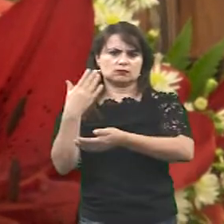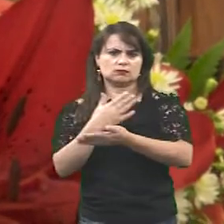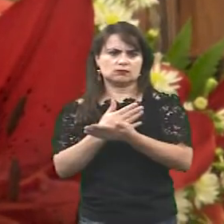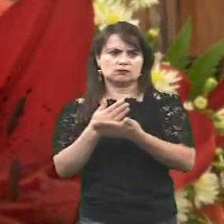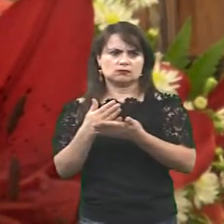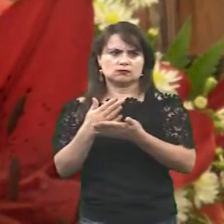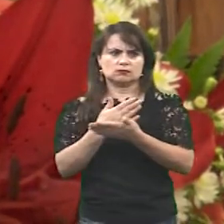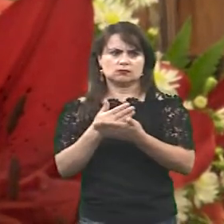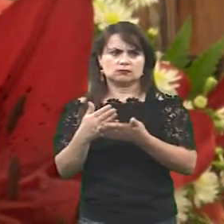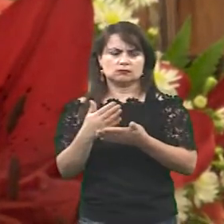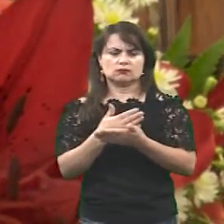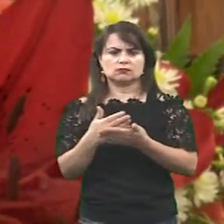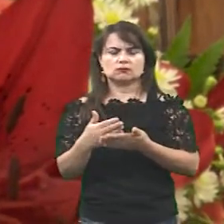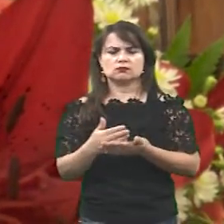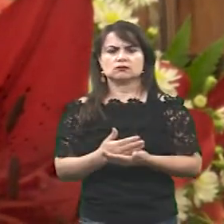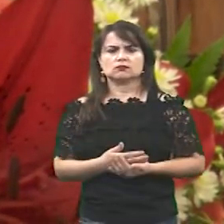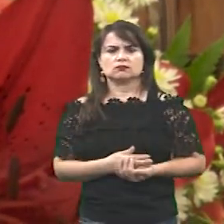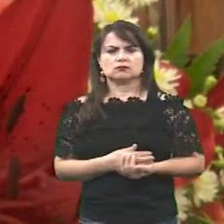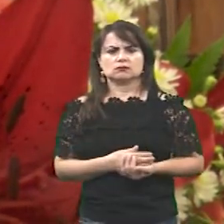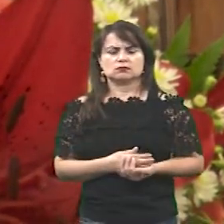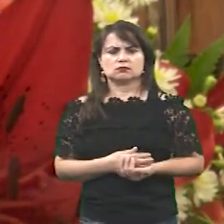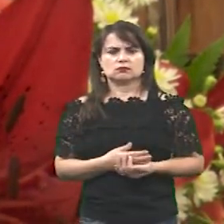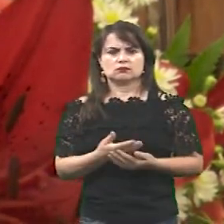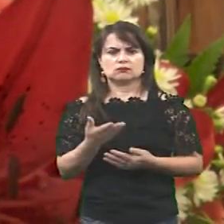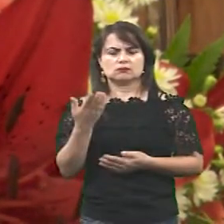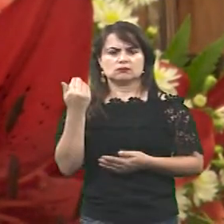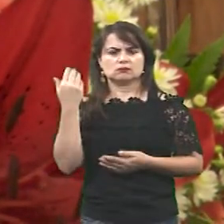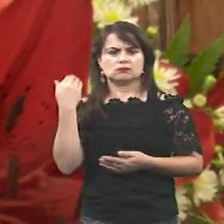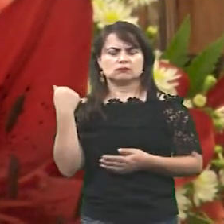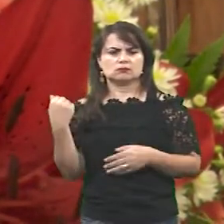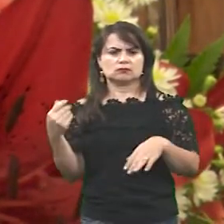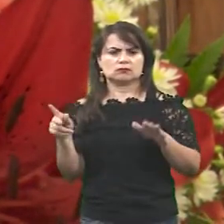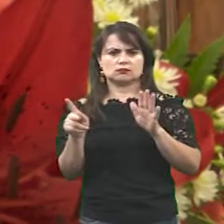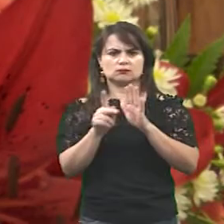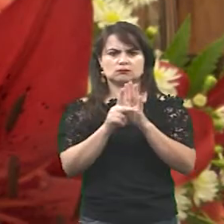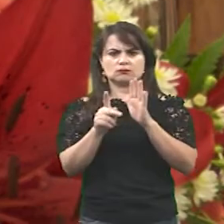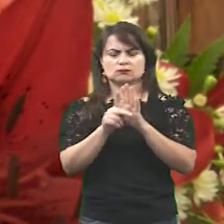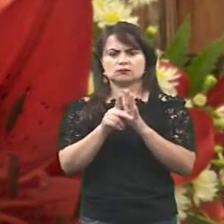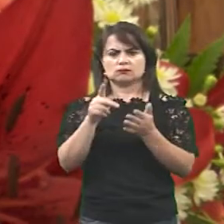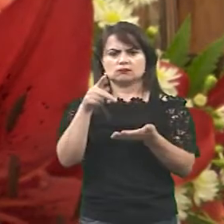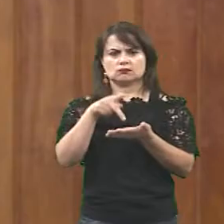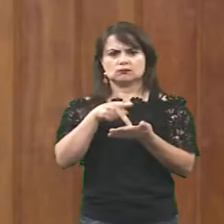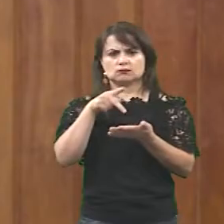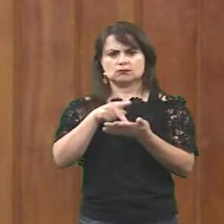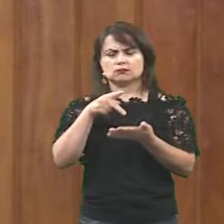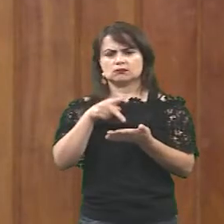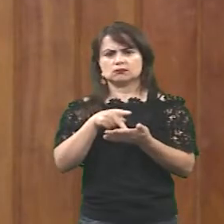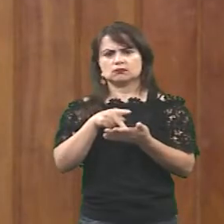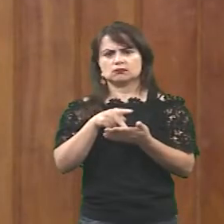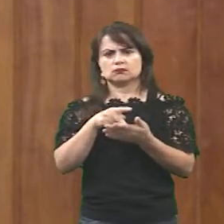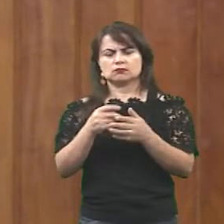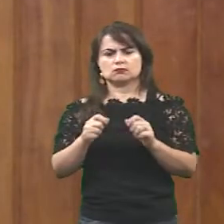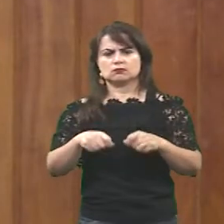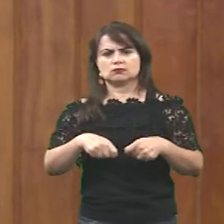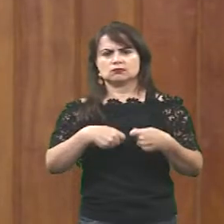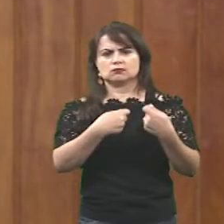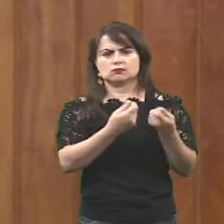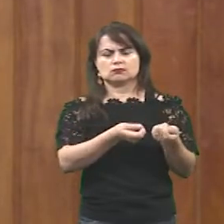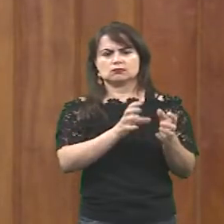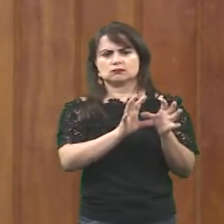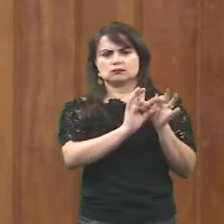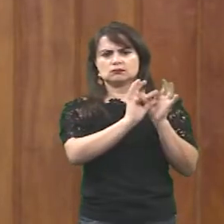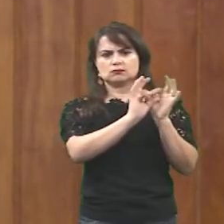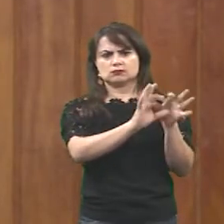Foi uma solução à época econômica e adequada à nossa realidade e possibilita aos jovens